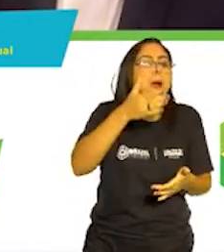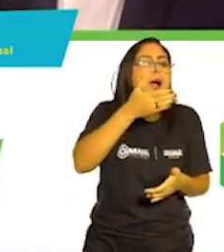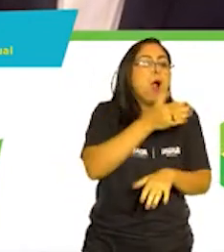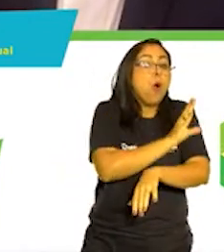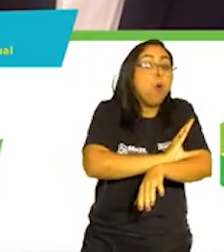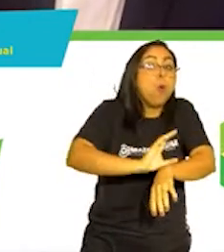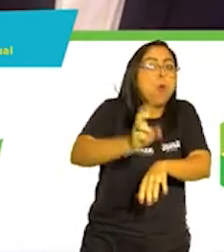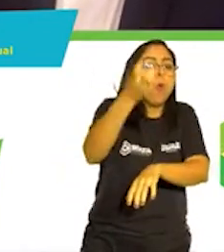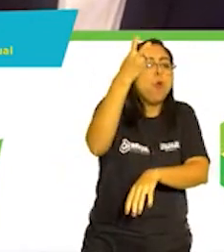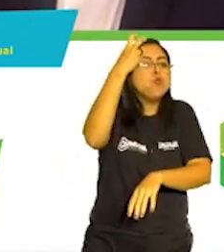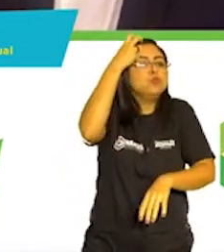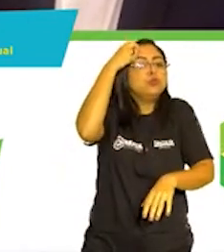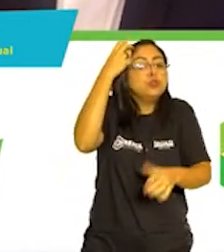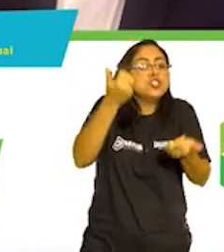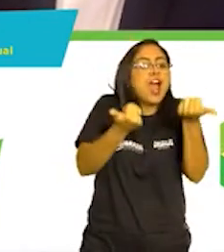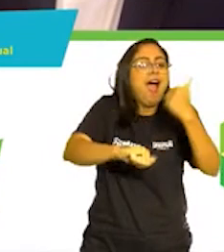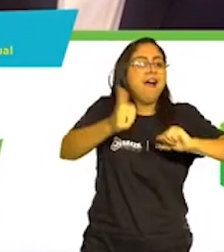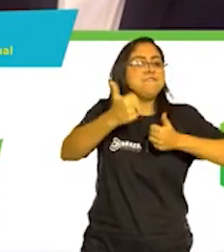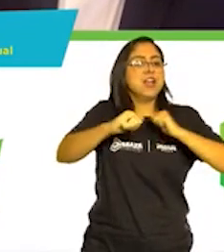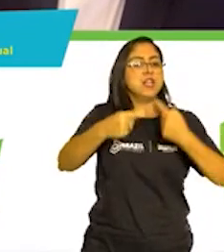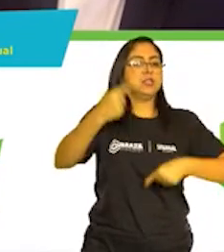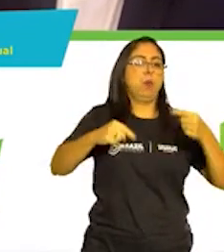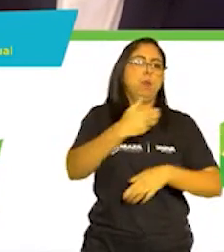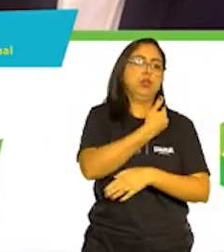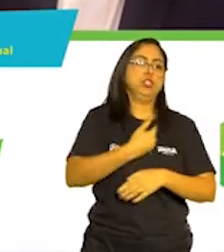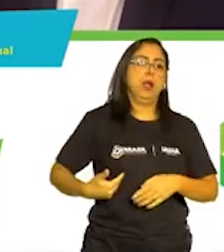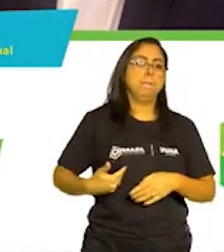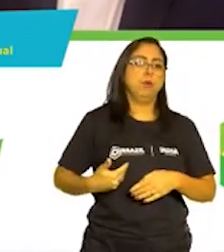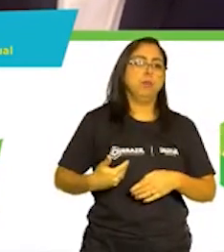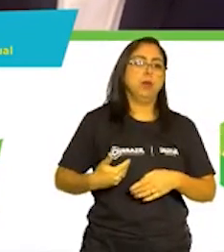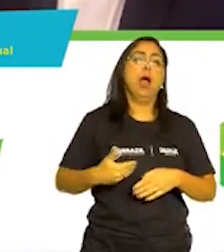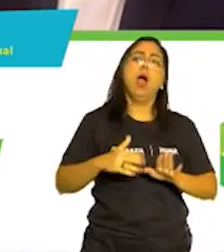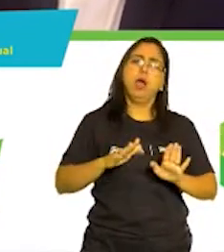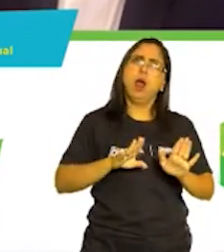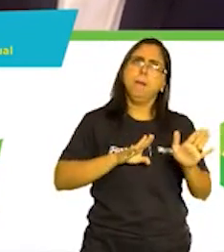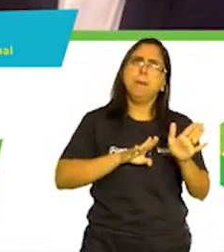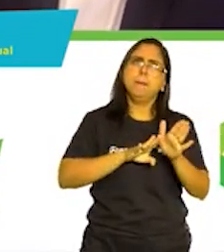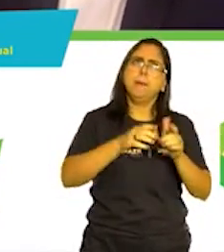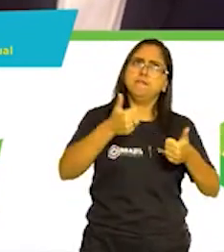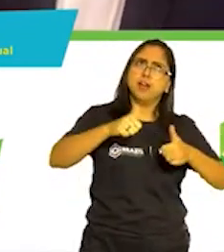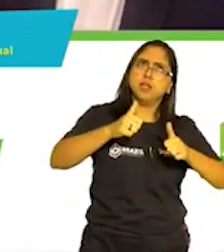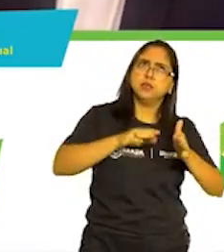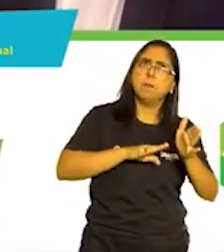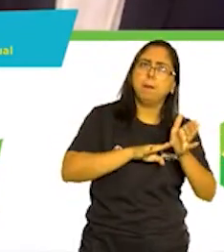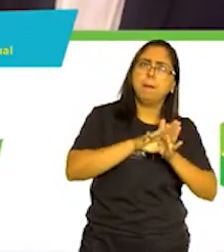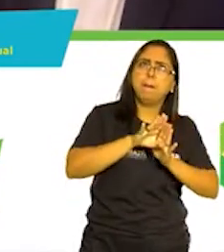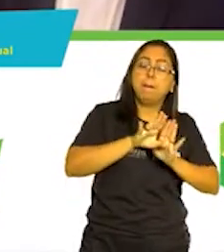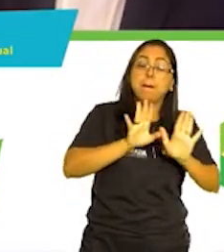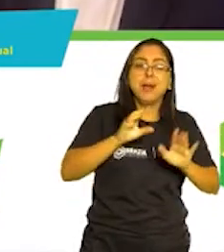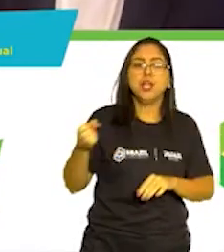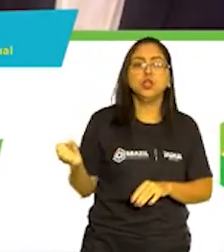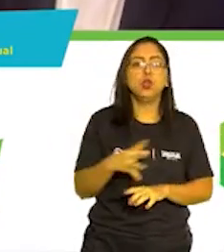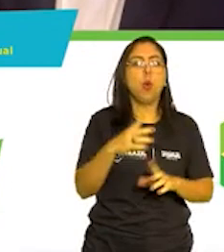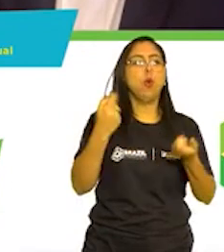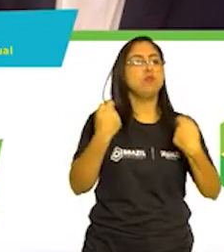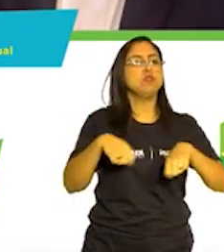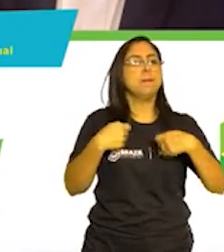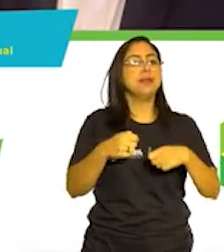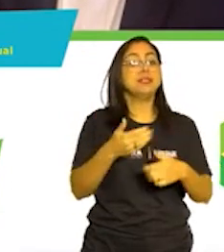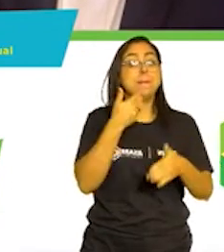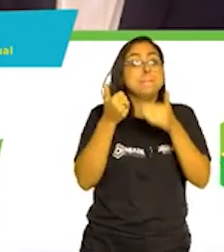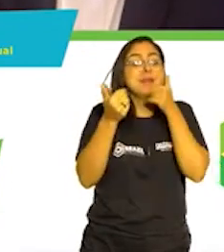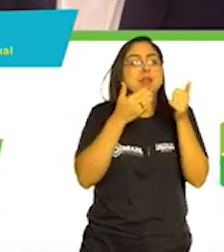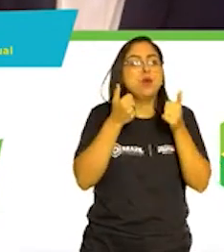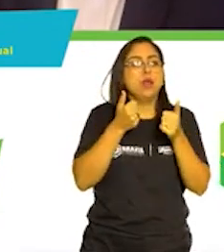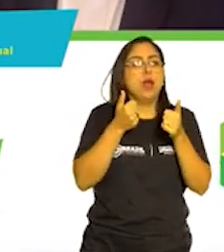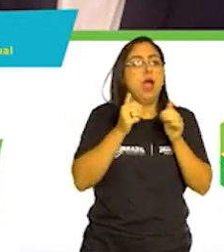algo muito, enfim, é algo que cresceu muito nos últimos 10 anos, relativamente novo. E a gente tem que melhorar muito, porque, olha só,